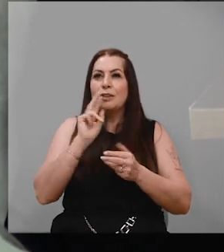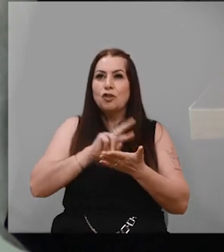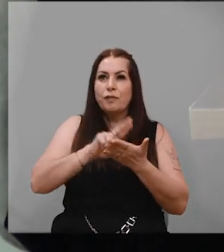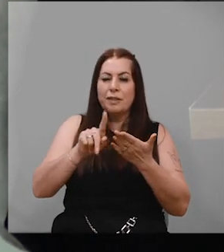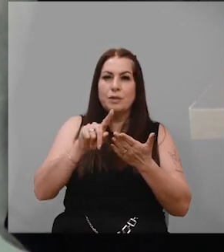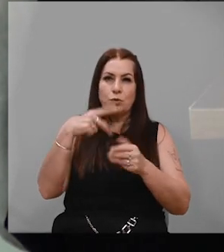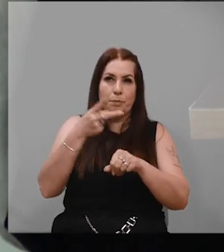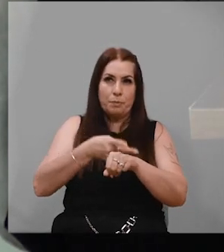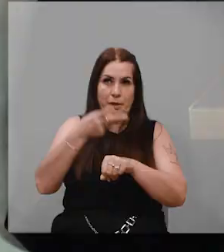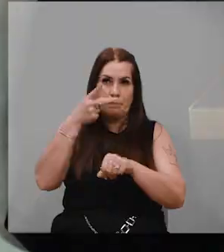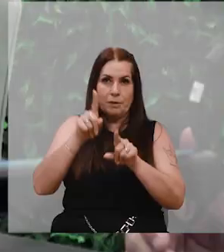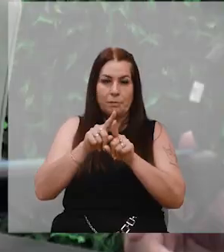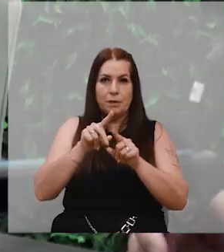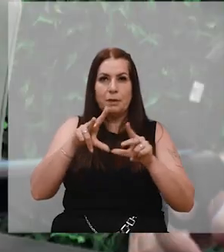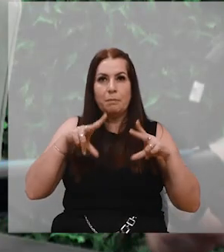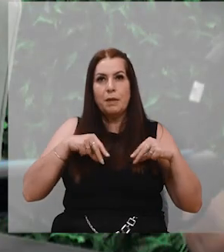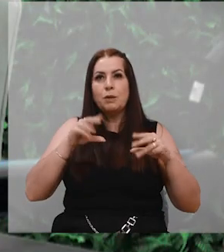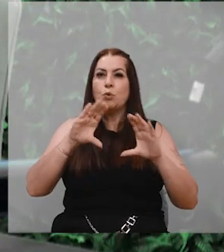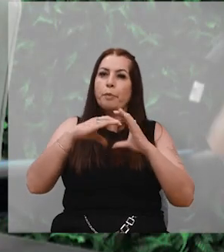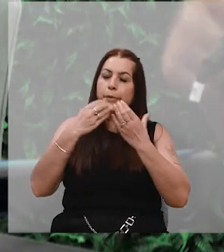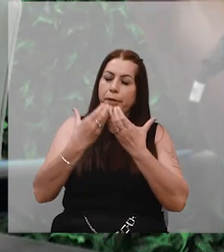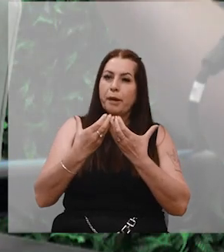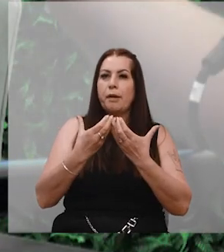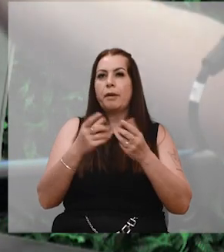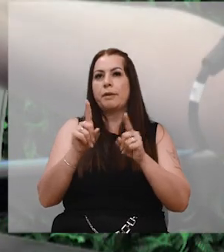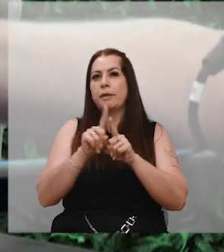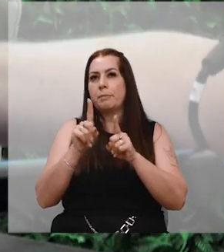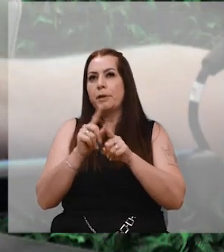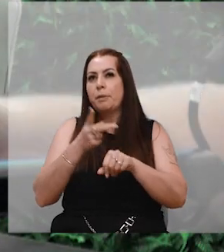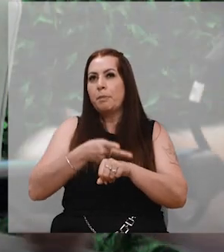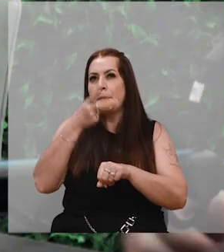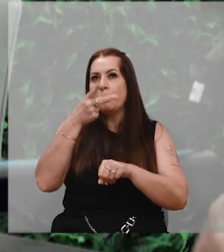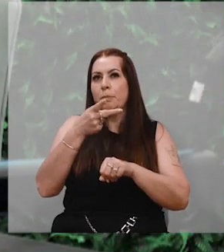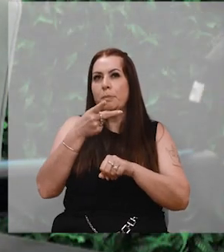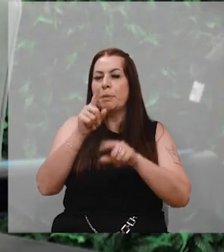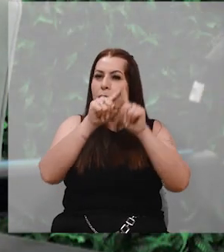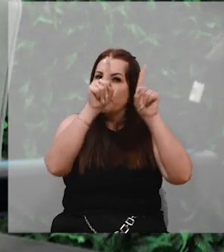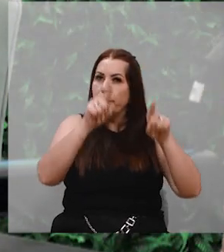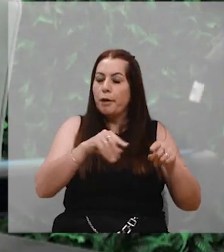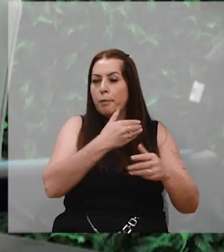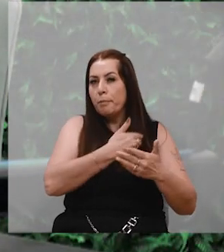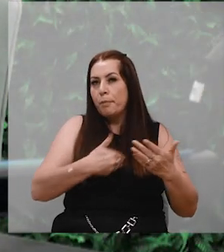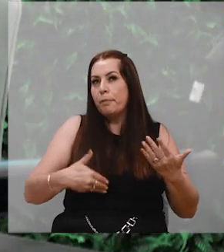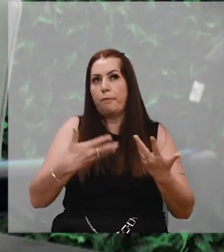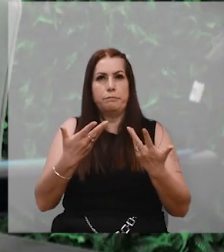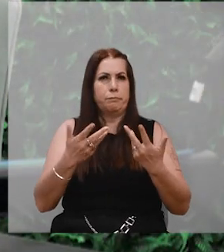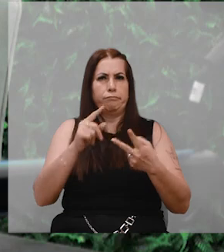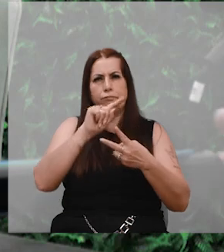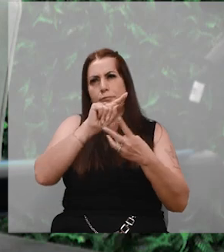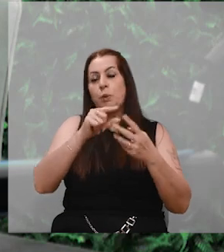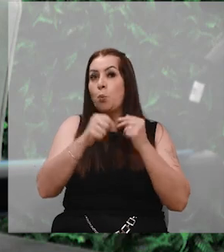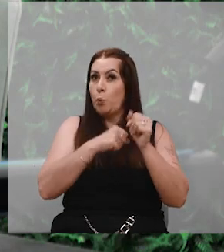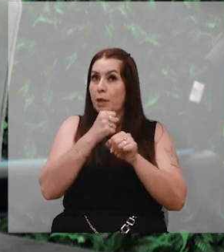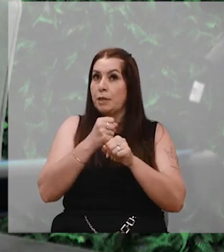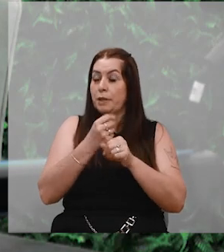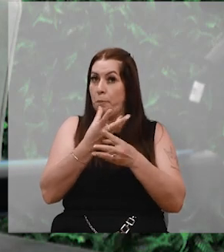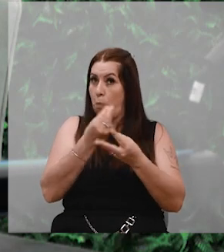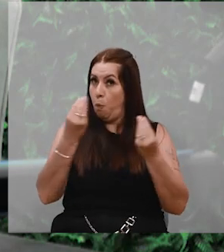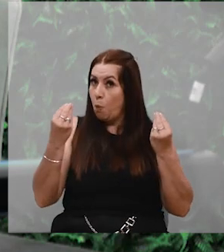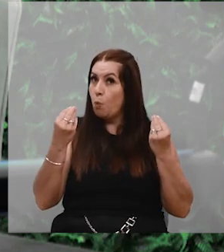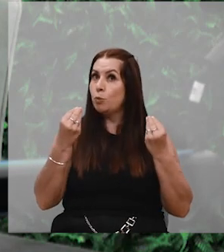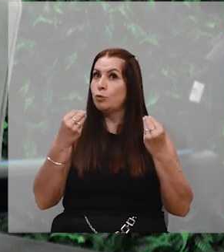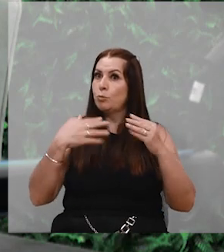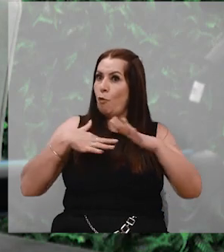outras premiações, como o mérito comunitário, a questão do medalhas. Prêmio para o servidor público. Então, foi um ano que foi